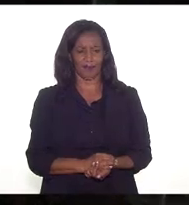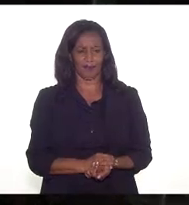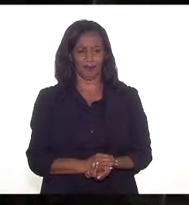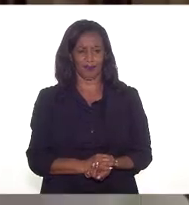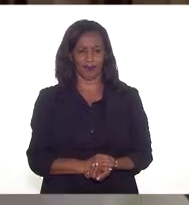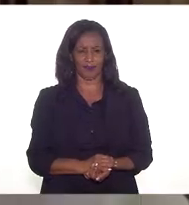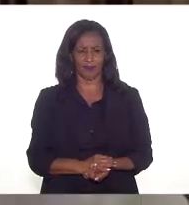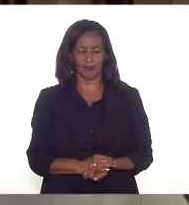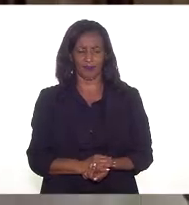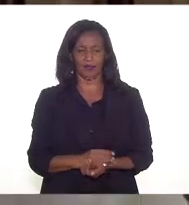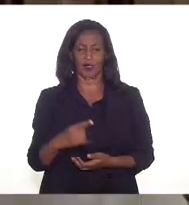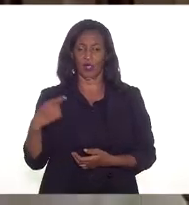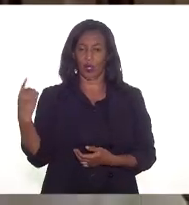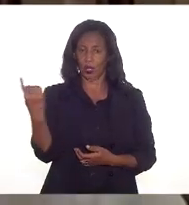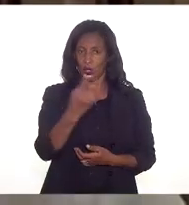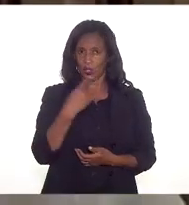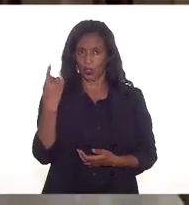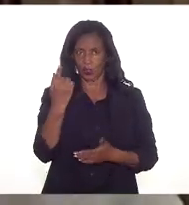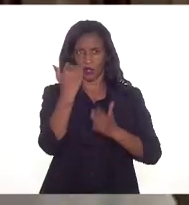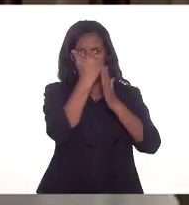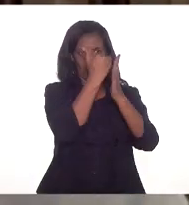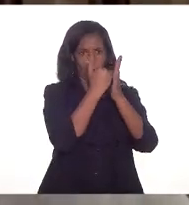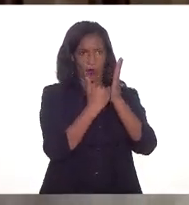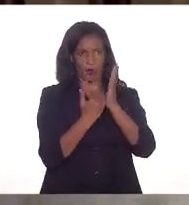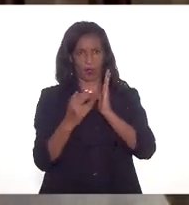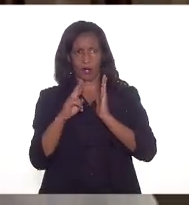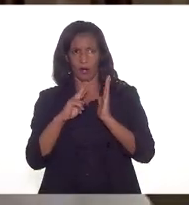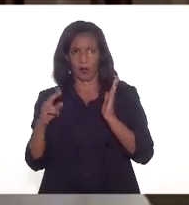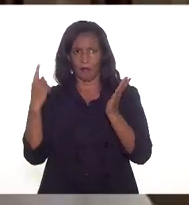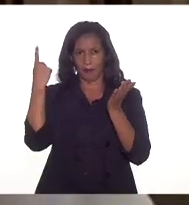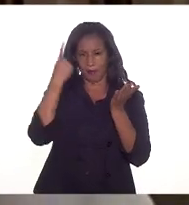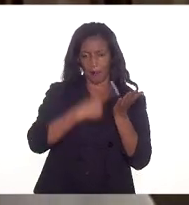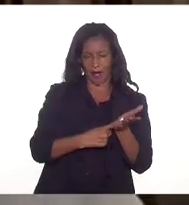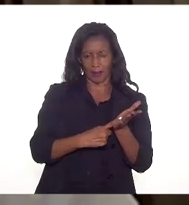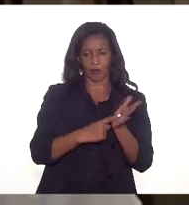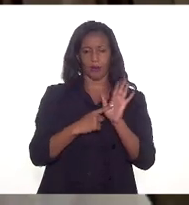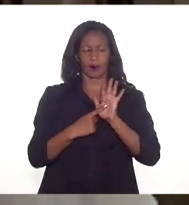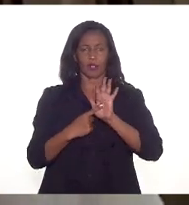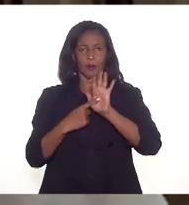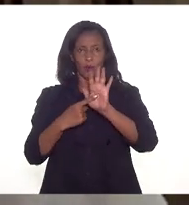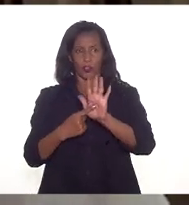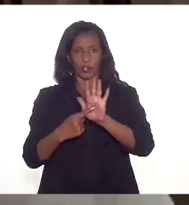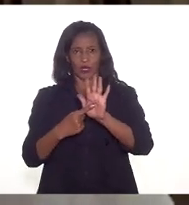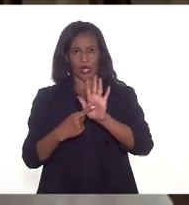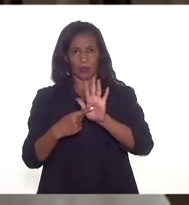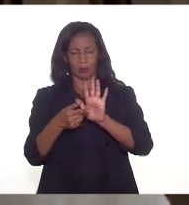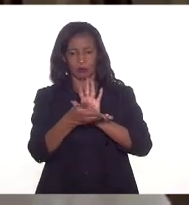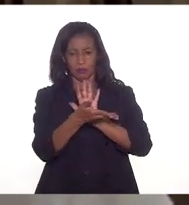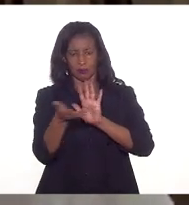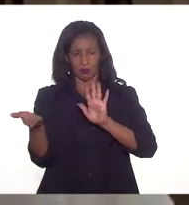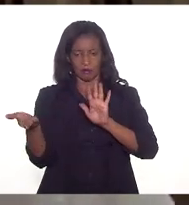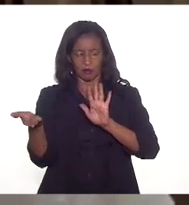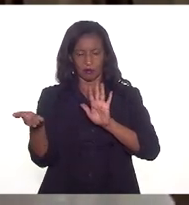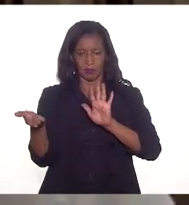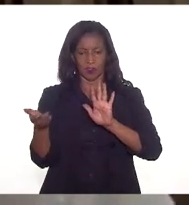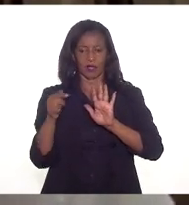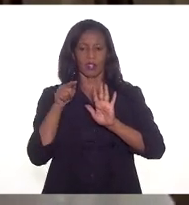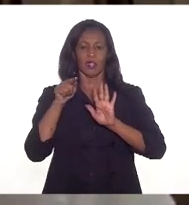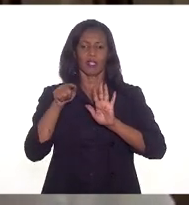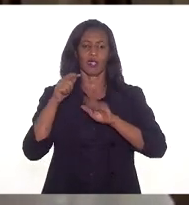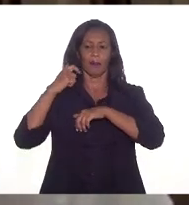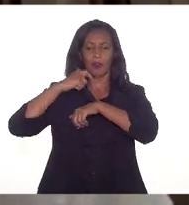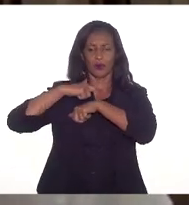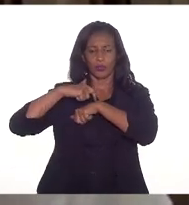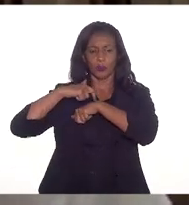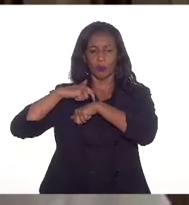Nós estamos com este programa Pacto, que será apresentado aos senhores, e ele será, a partir do momento